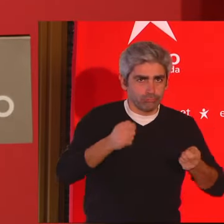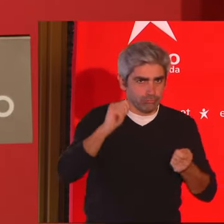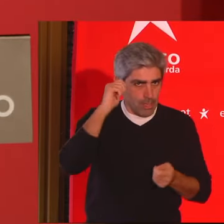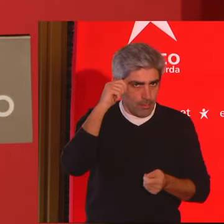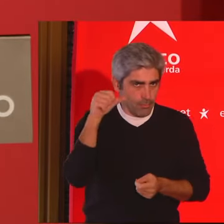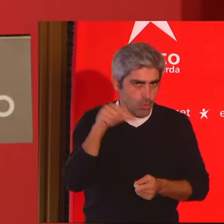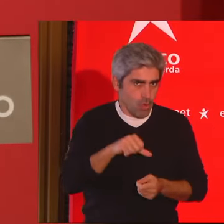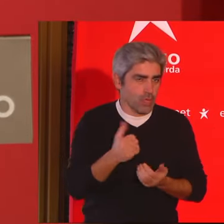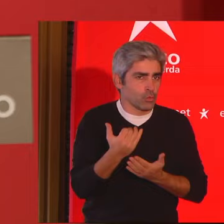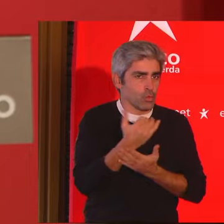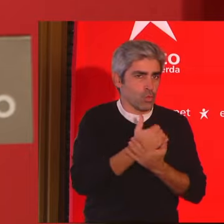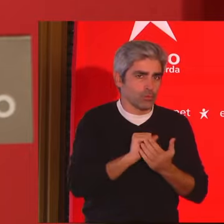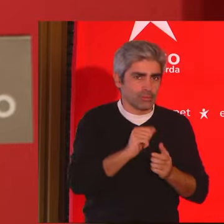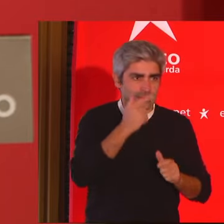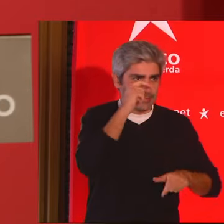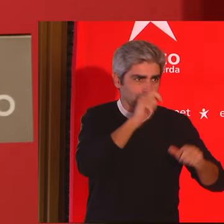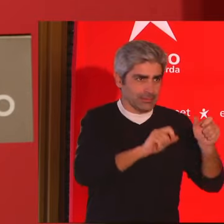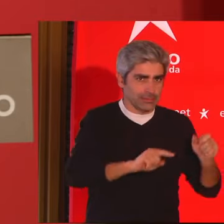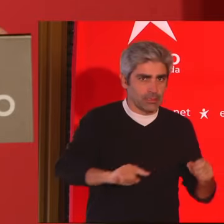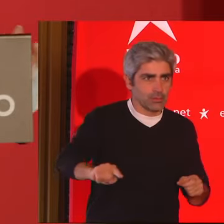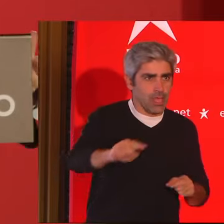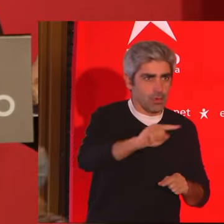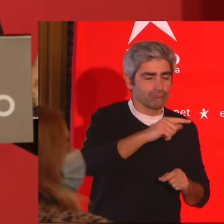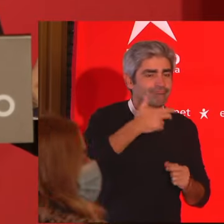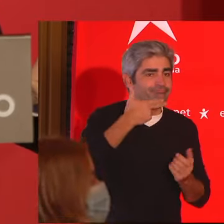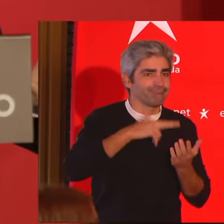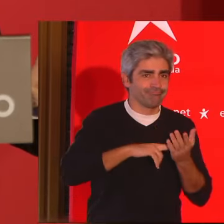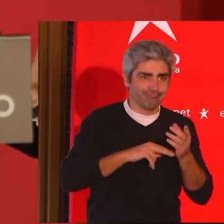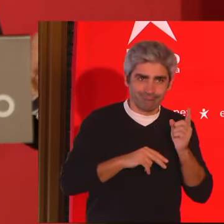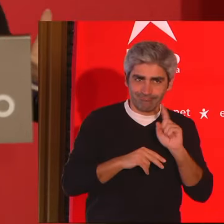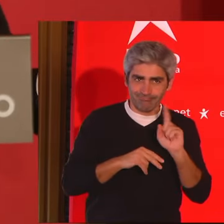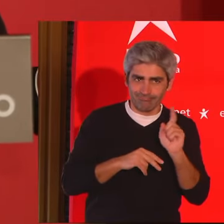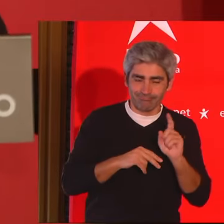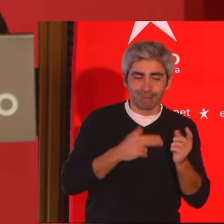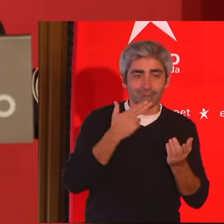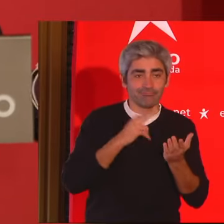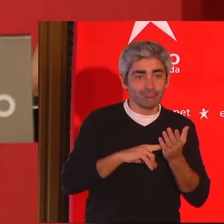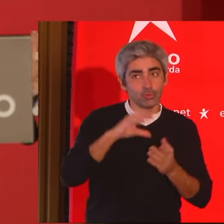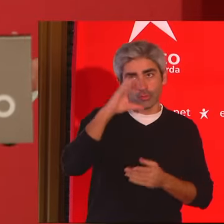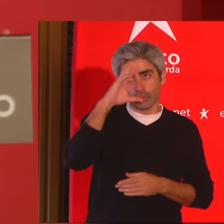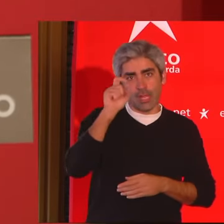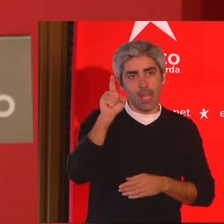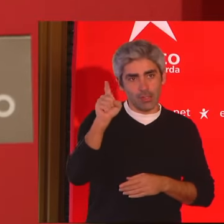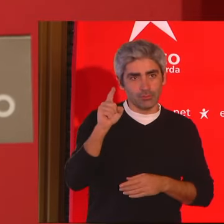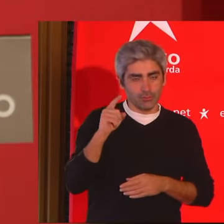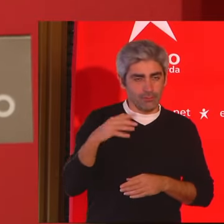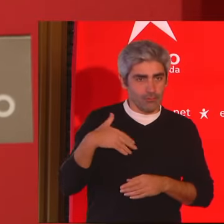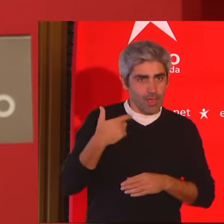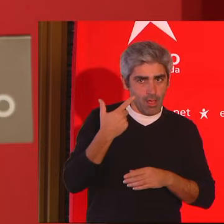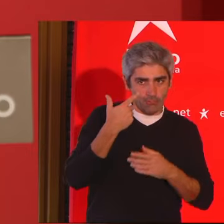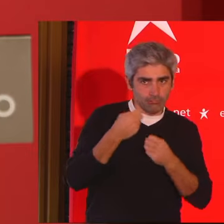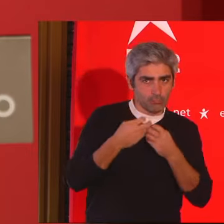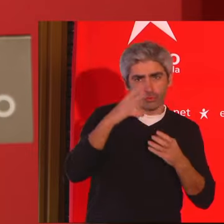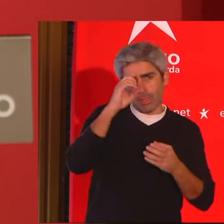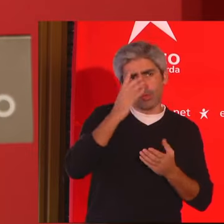dos recursos dos cidadãos, a verdade é que o Estado, cada vez mais, os Estados, não é